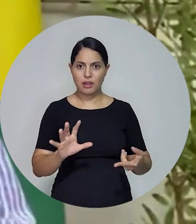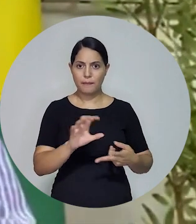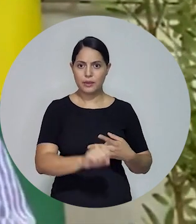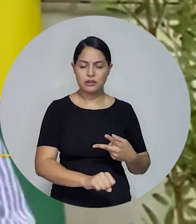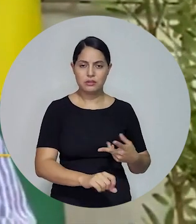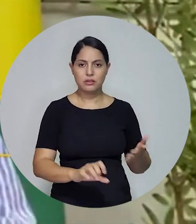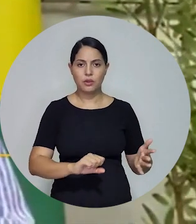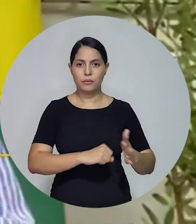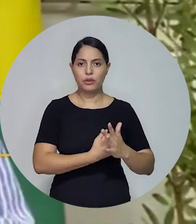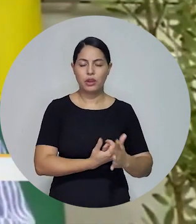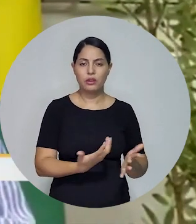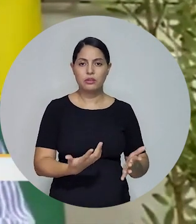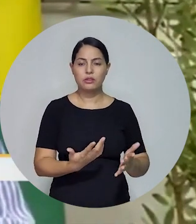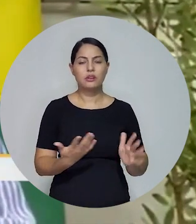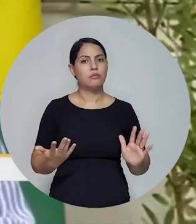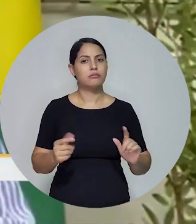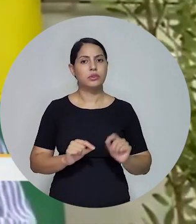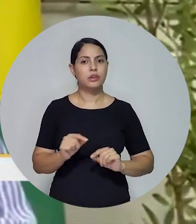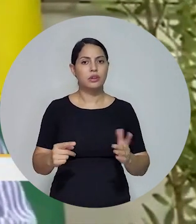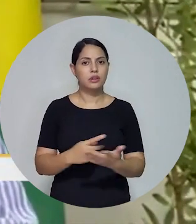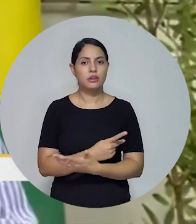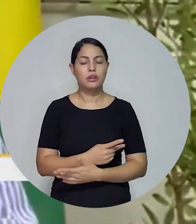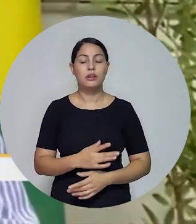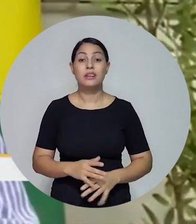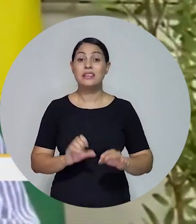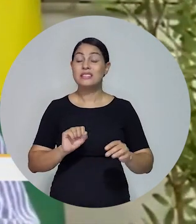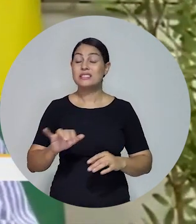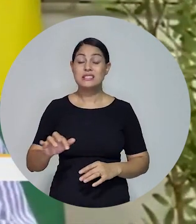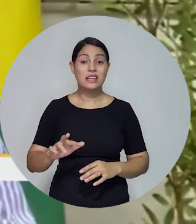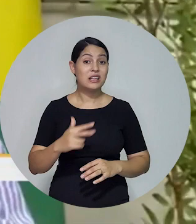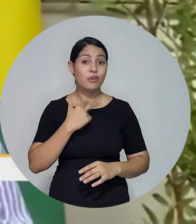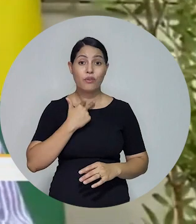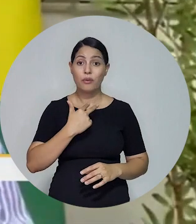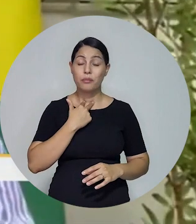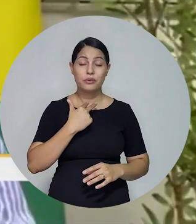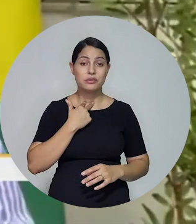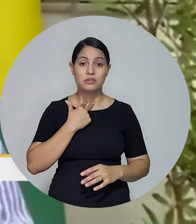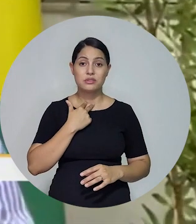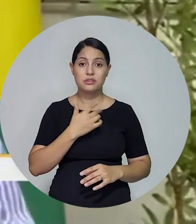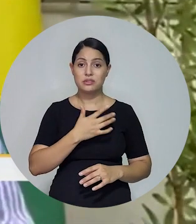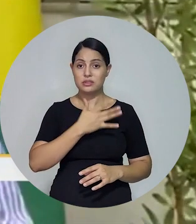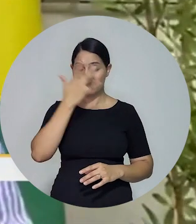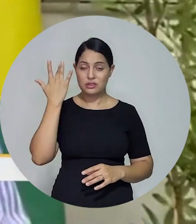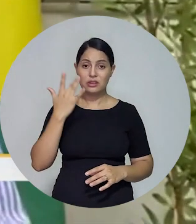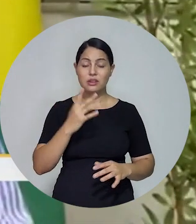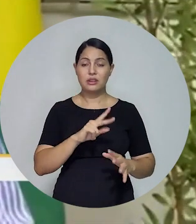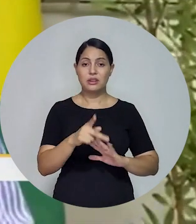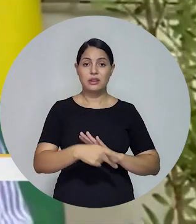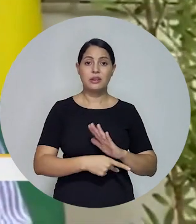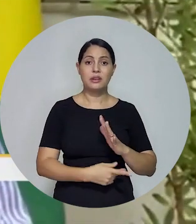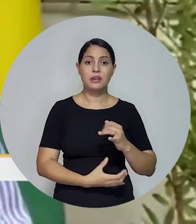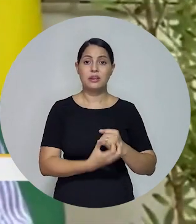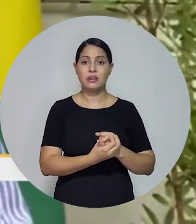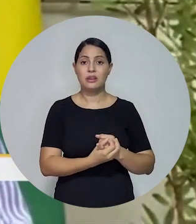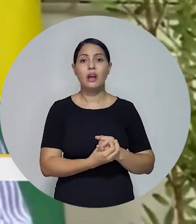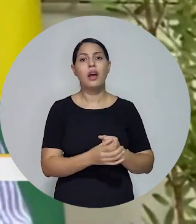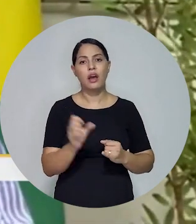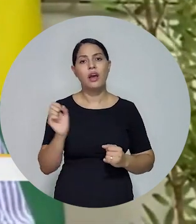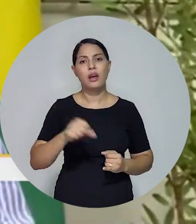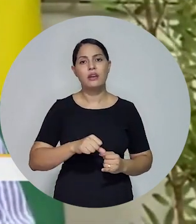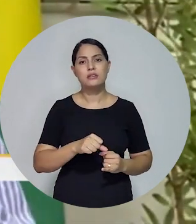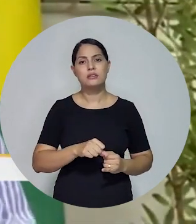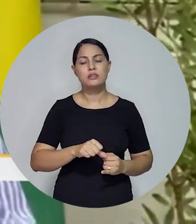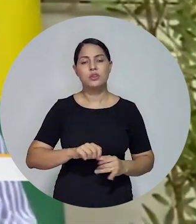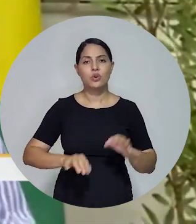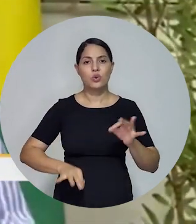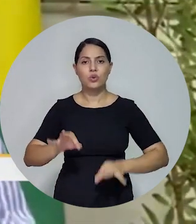ser priorizada aquela que é mais efetiva. Então, bloqueio de contas, bloqueio de bens, só quando não for possível a localização desse